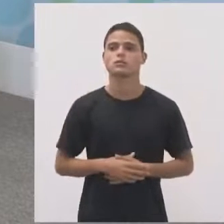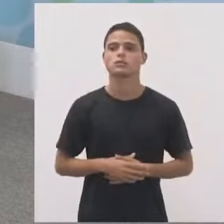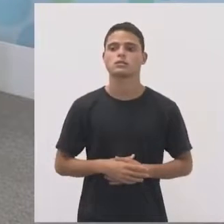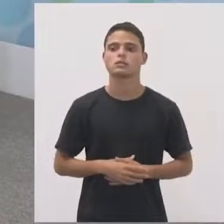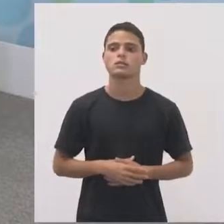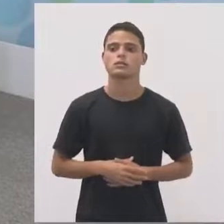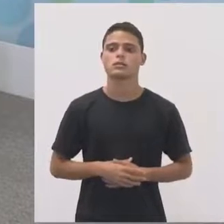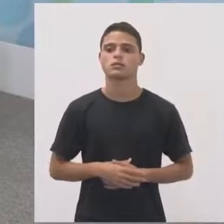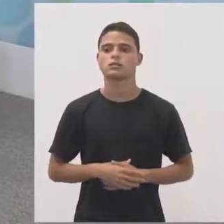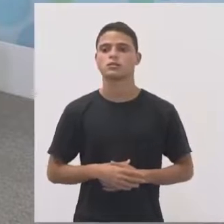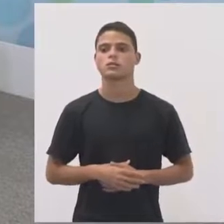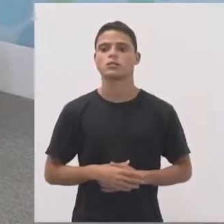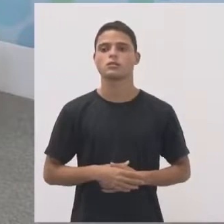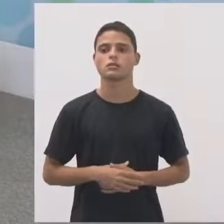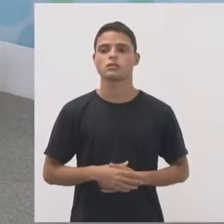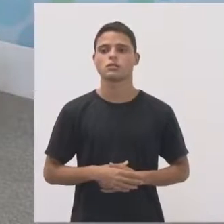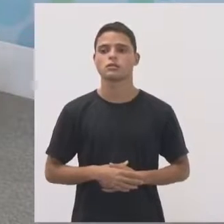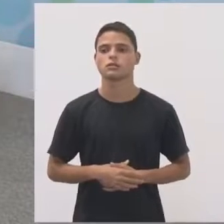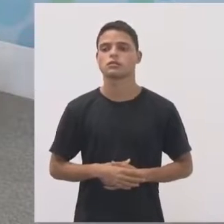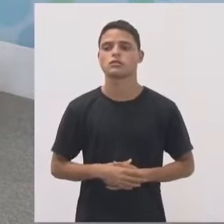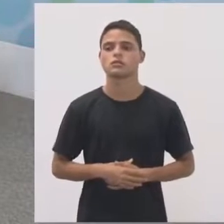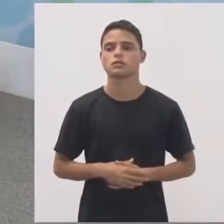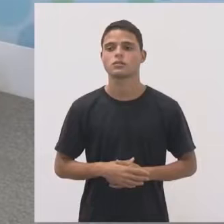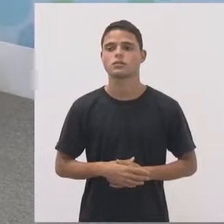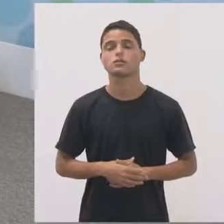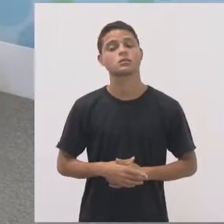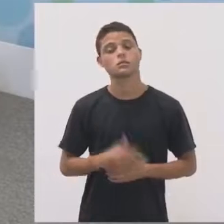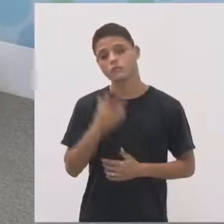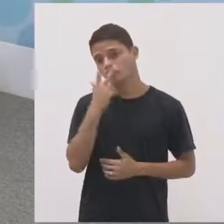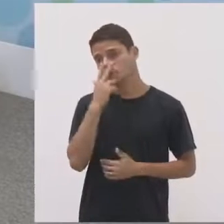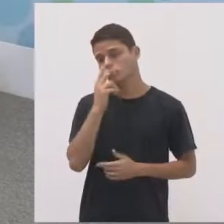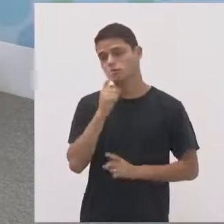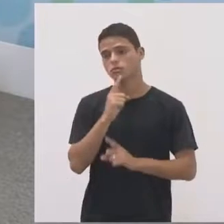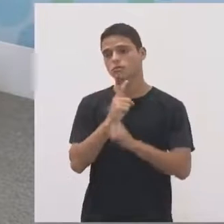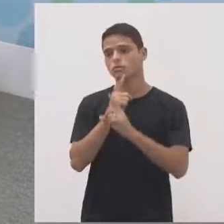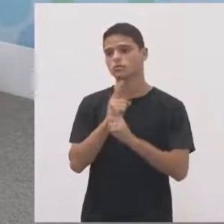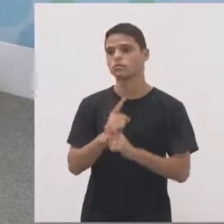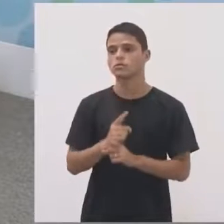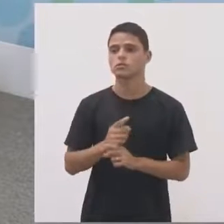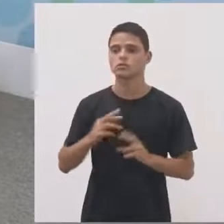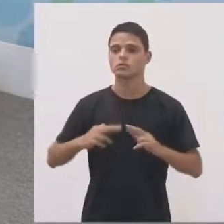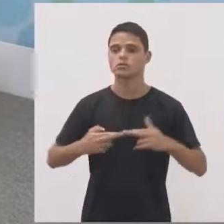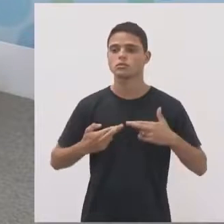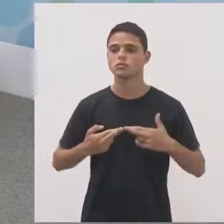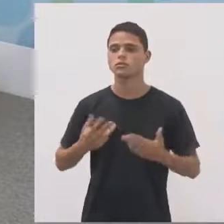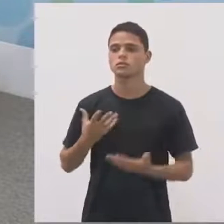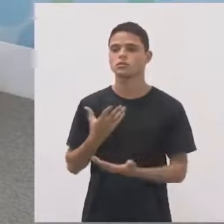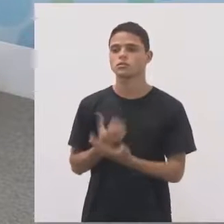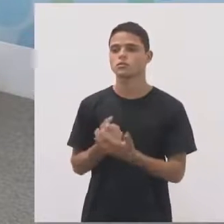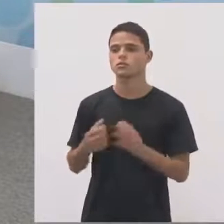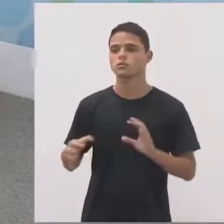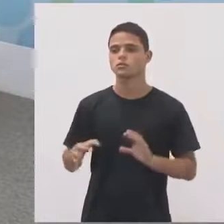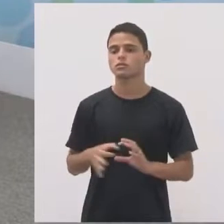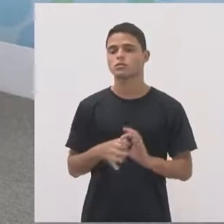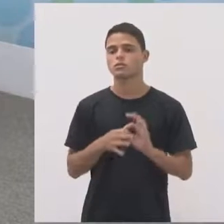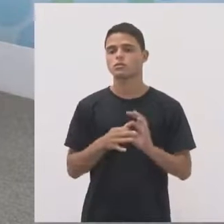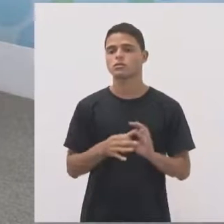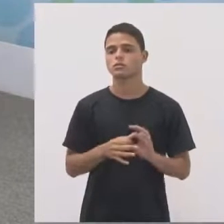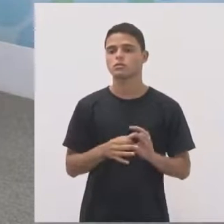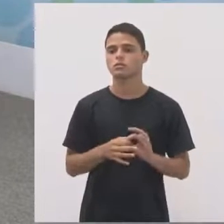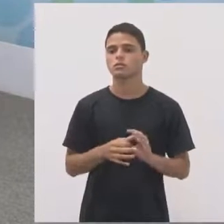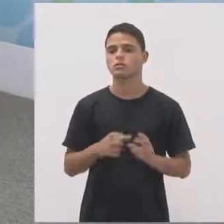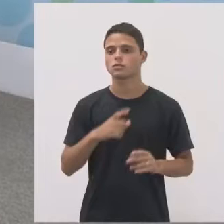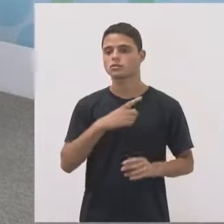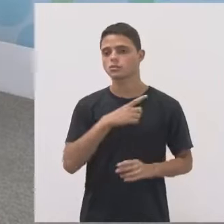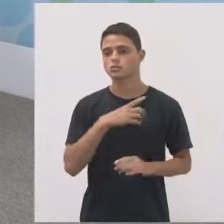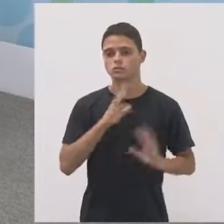só apertou e já ligou e desligou. Agora ele achou a rede, vamos lá então. Então eu vou conectar, na escola de vocês já vai ter lá,